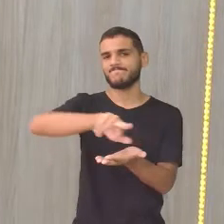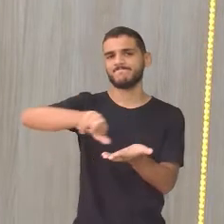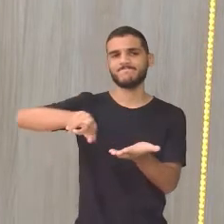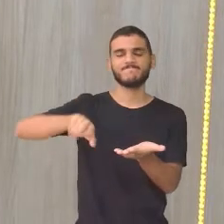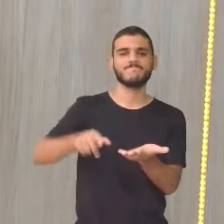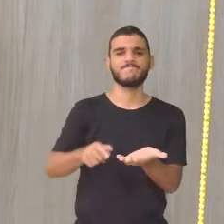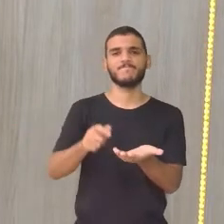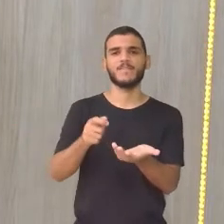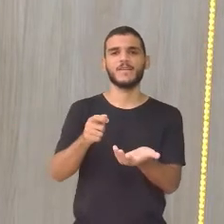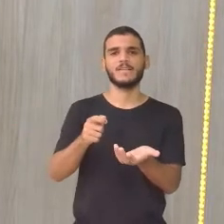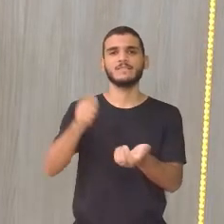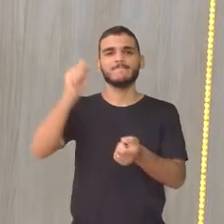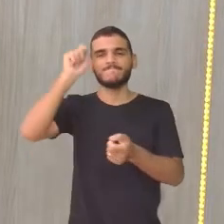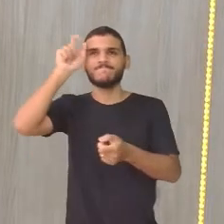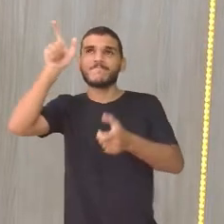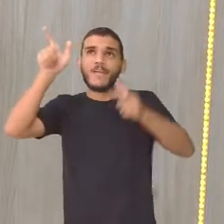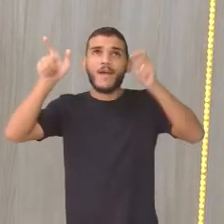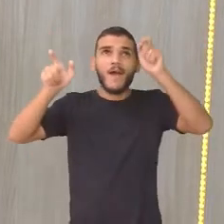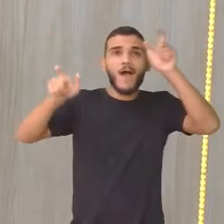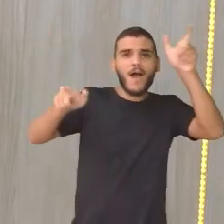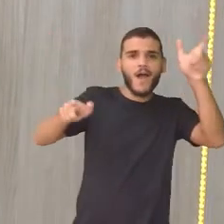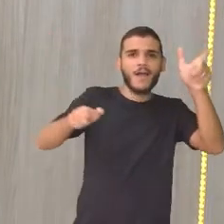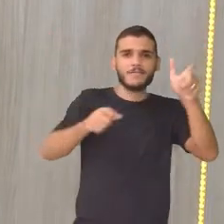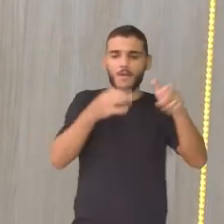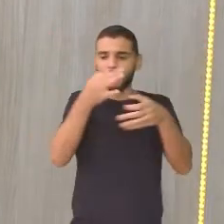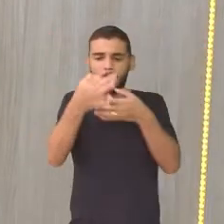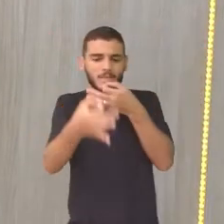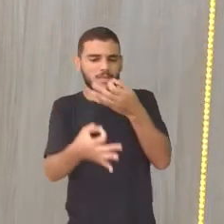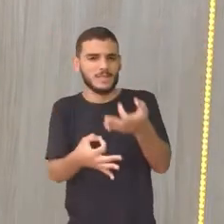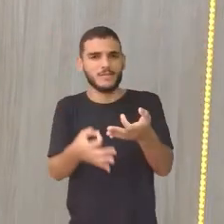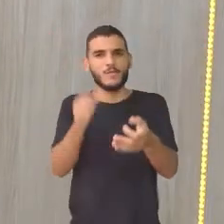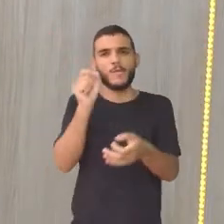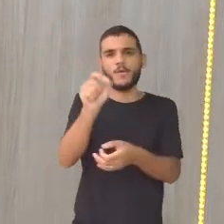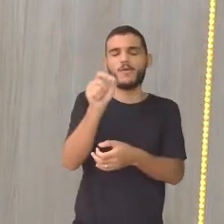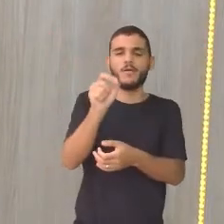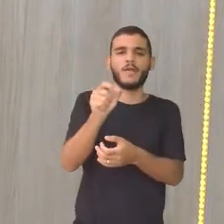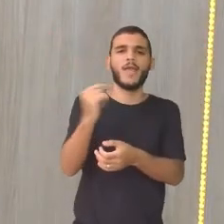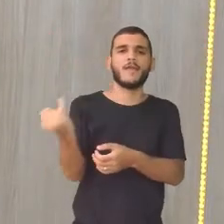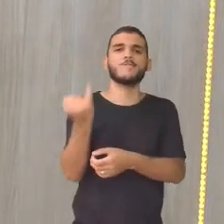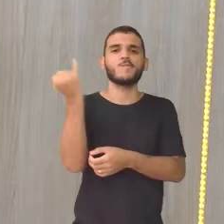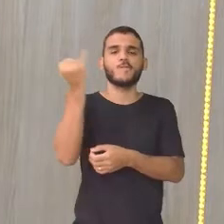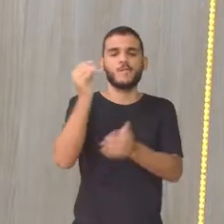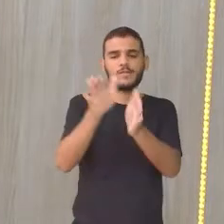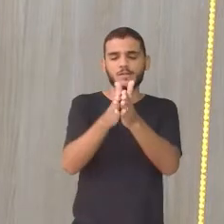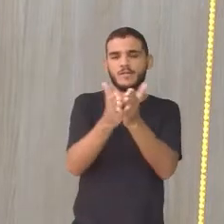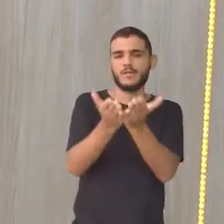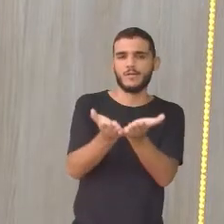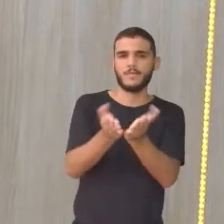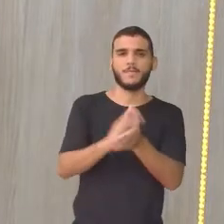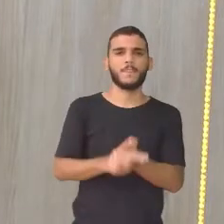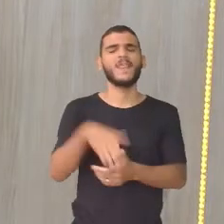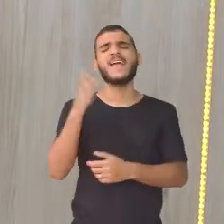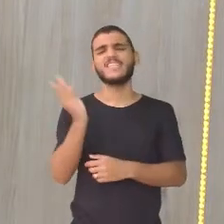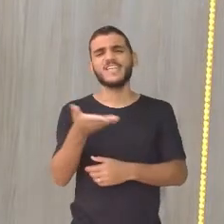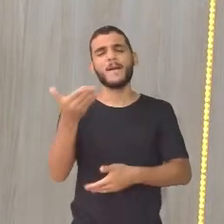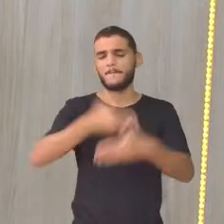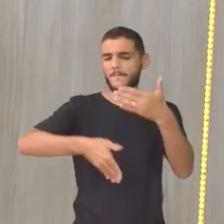importância do livro. Quando você está dentro de uma floresta, não sei quantos de vocês já